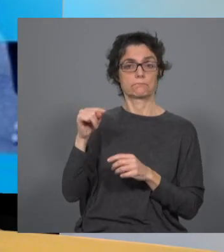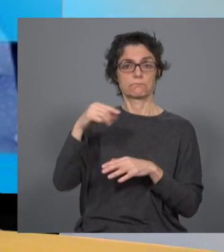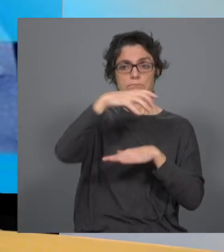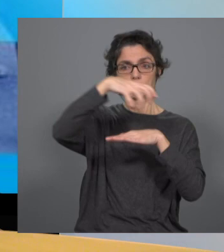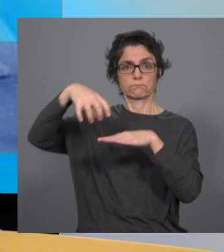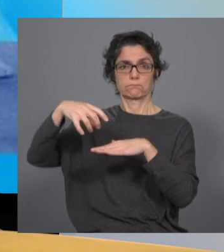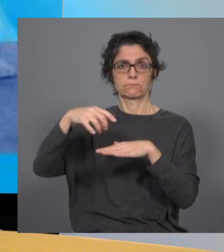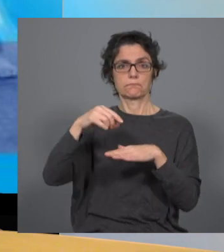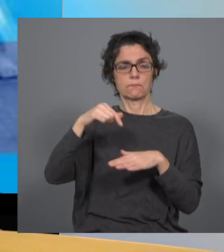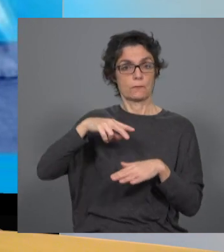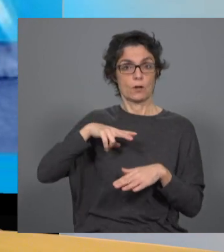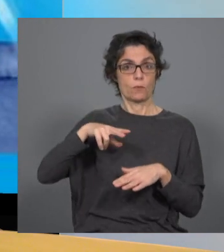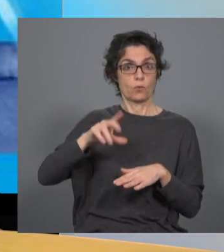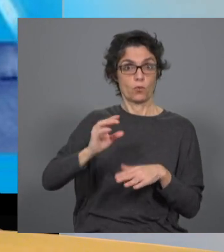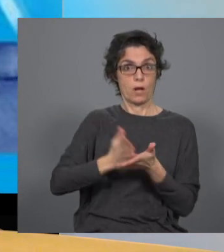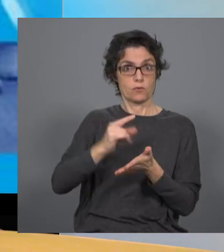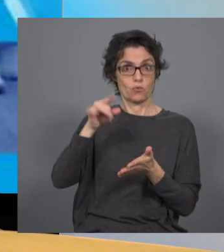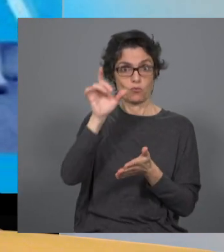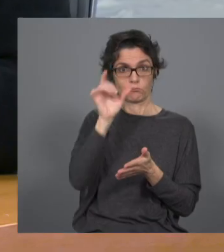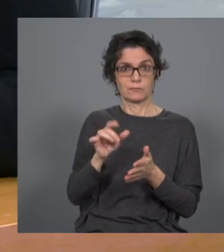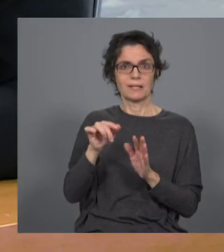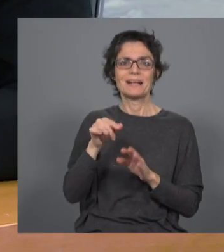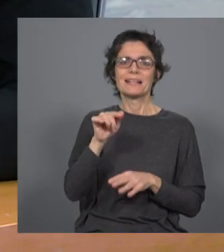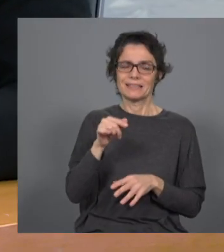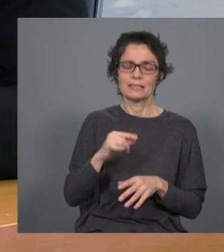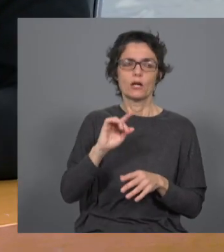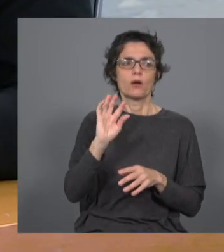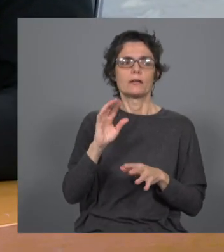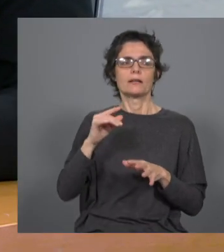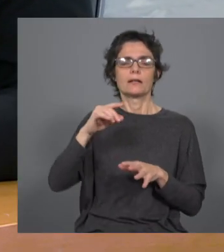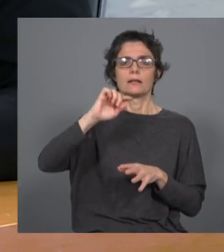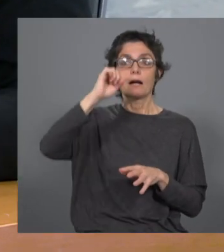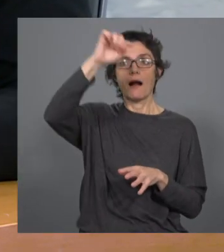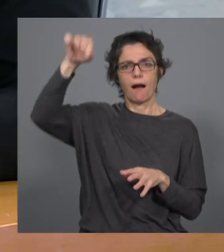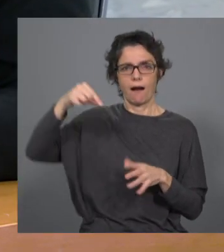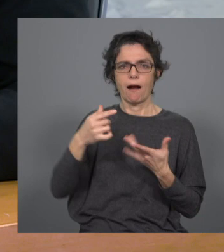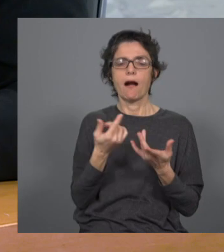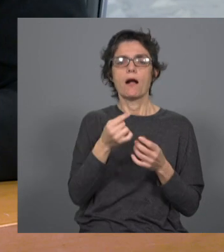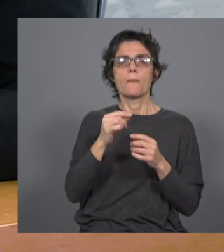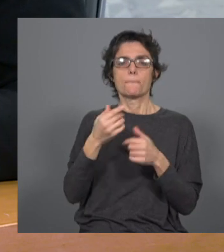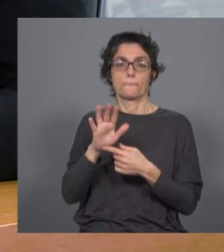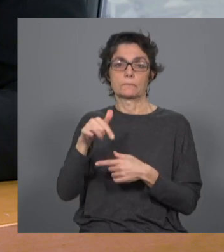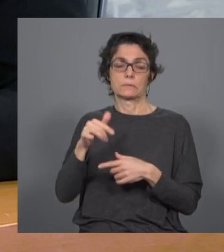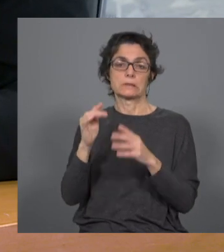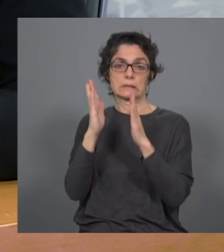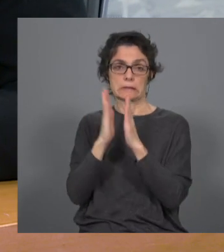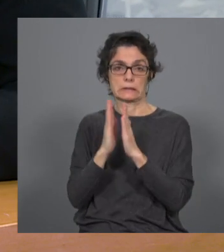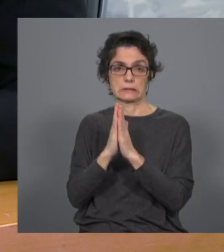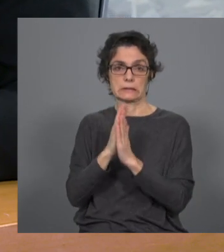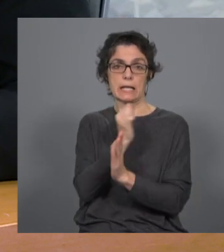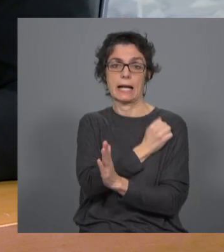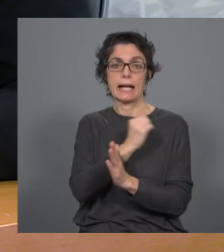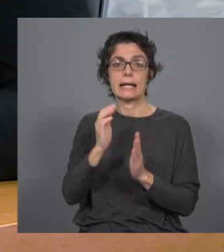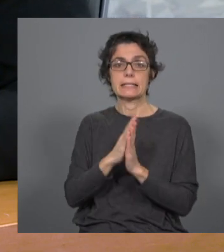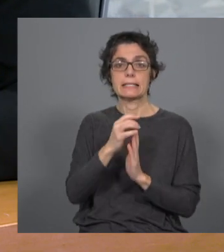Não exatamente. Apenas de Portugal. Não, é assim, onde há uma casa de Santa Zita, estão aí as cooperadoras a dinamizar essa atividade em Portugal,